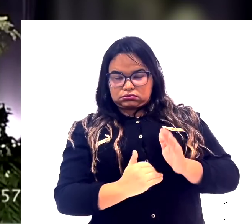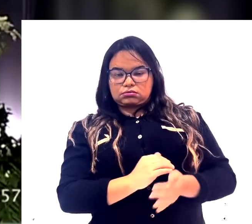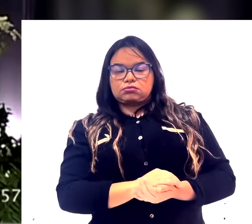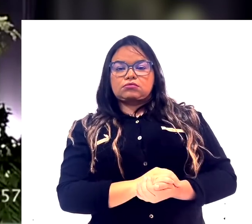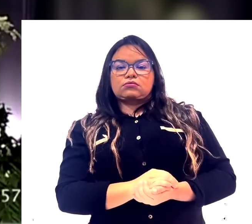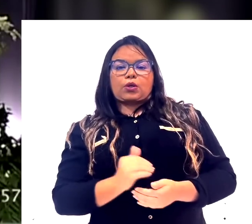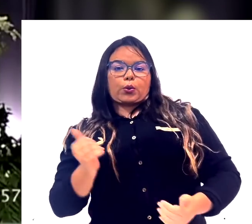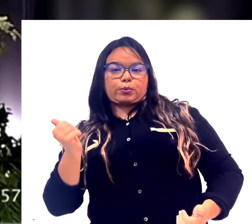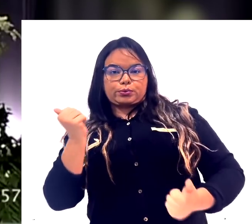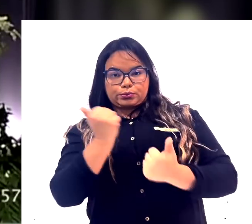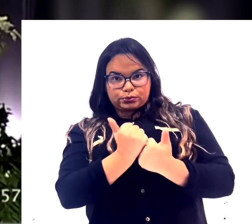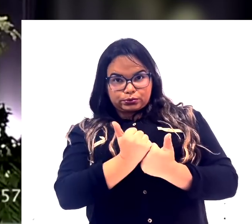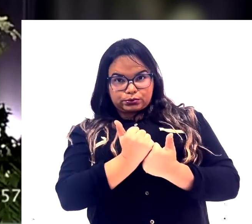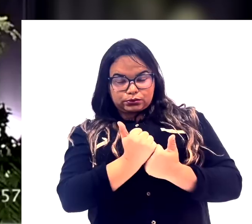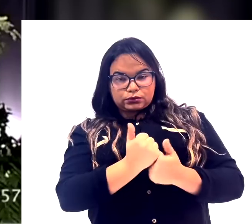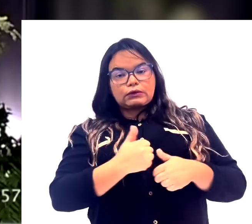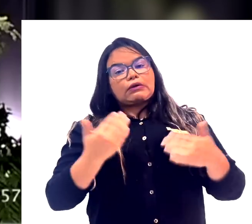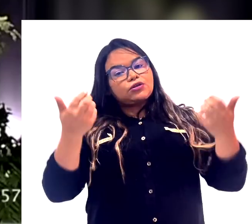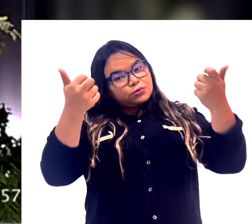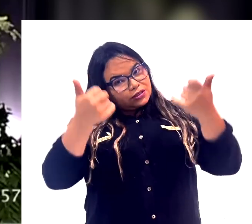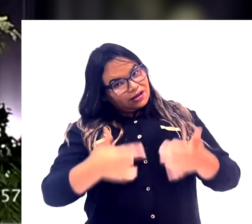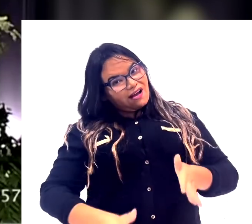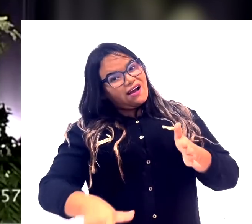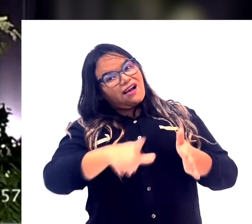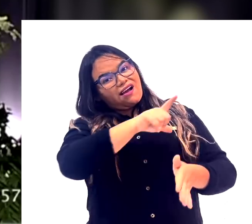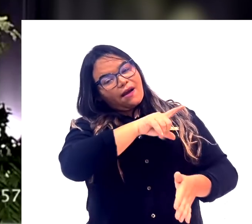Portanto, Bab-El, como eu já lhes disse,